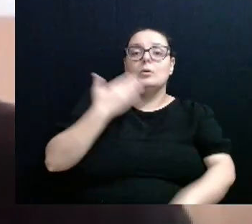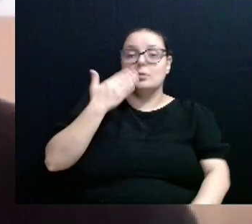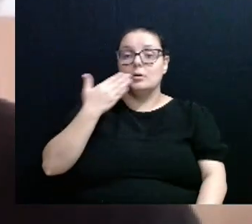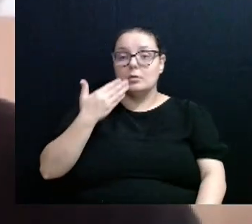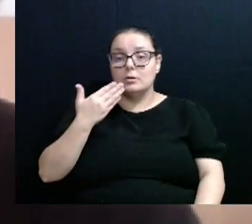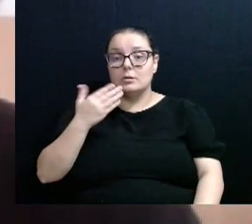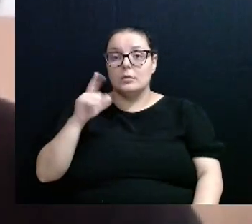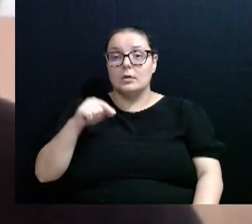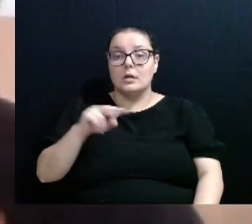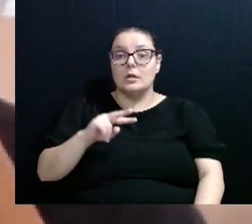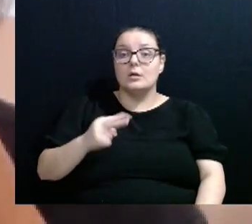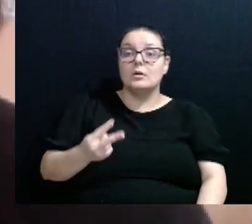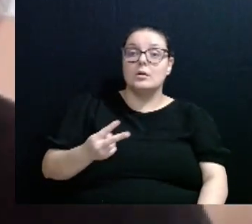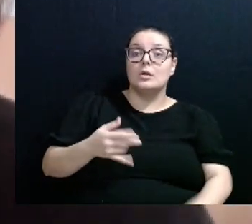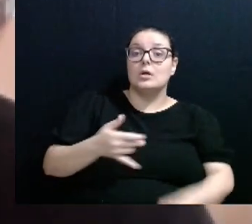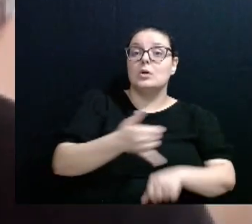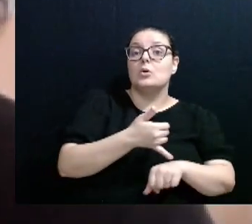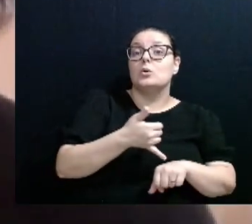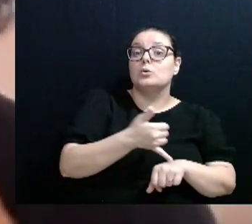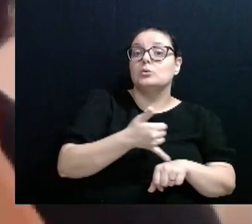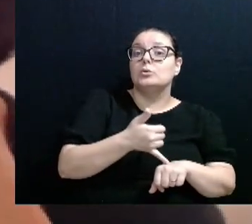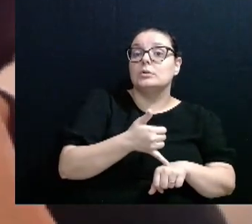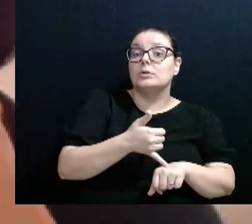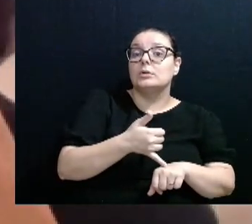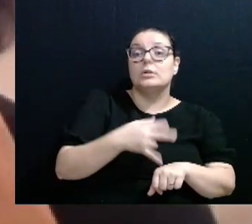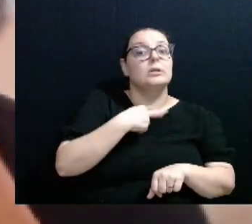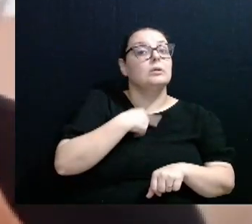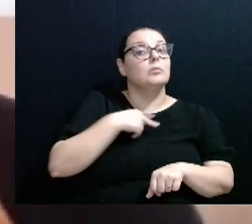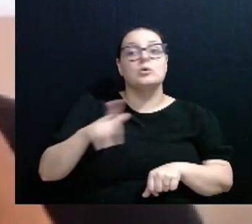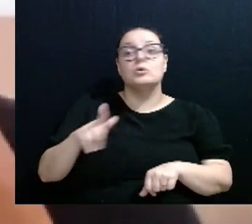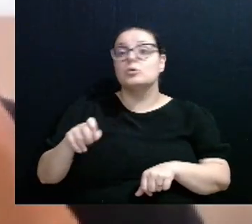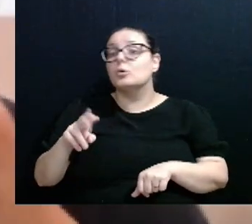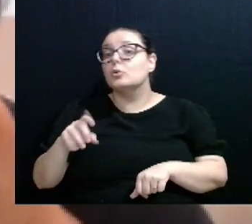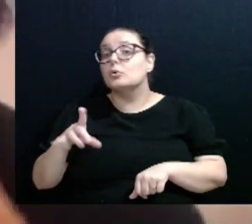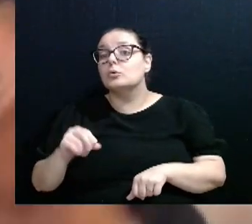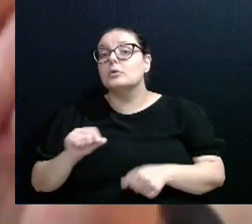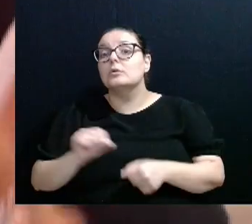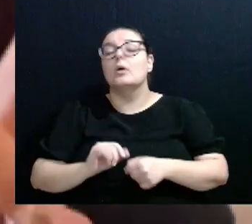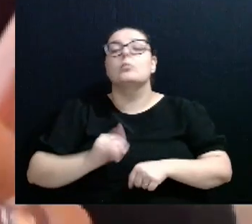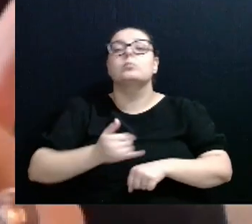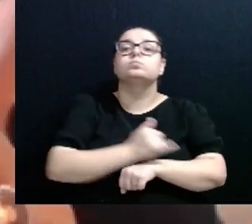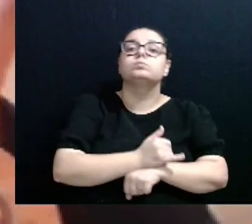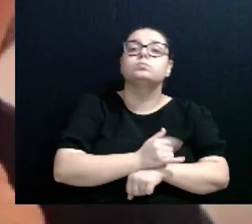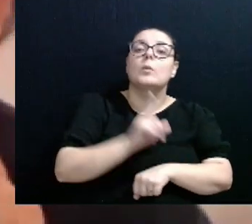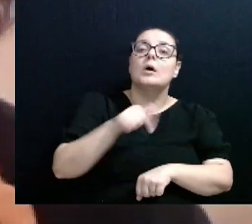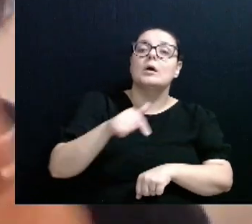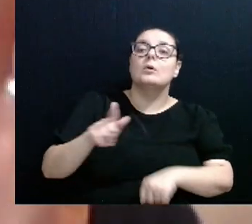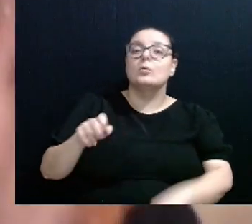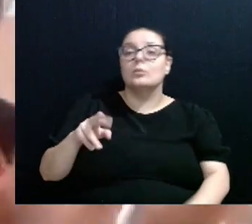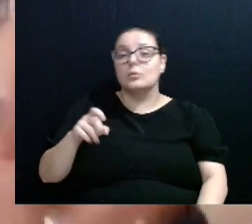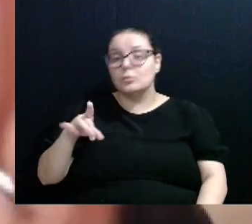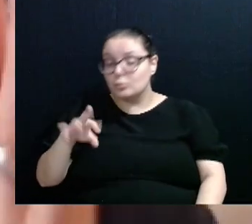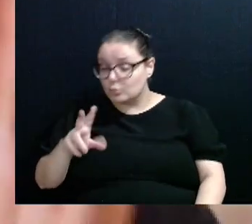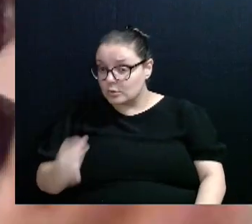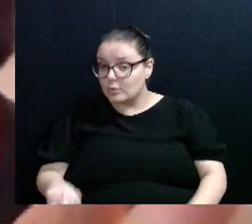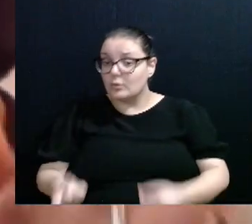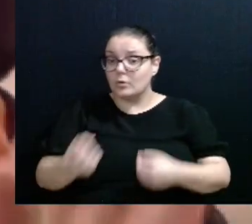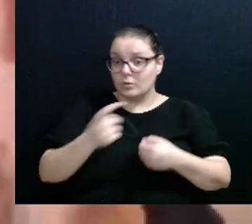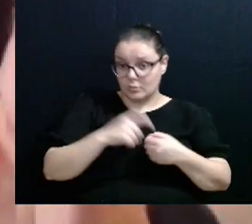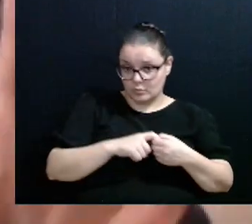da gordura. Você já não pode comer gordura porque vai engordar. E depois a gordura voltou. Estou falando dos